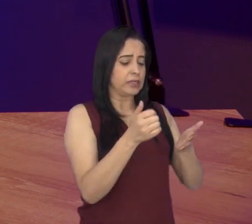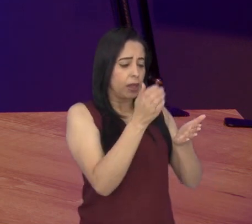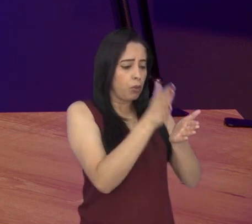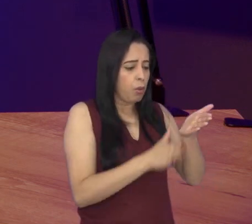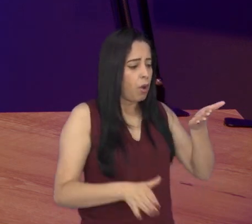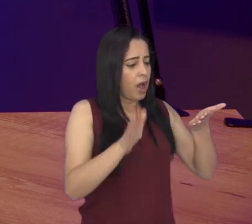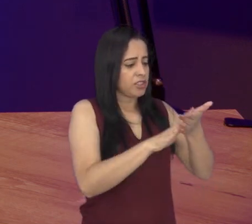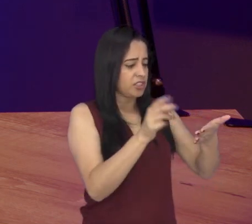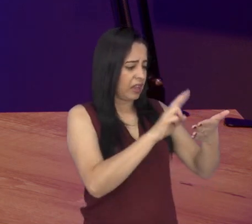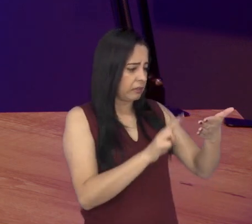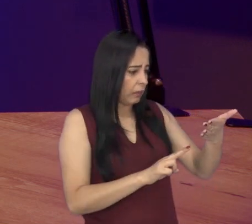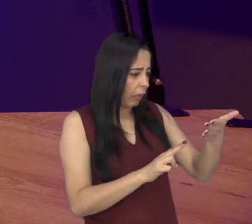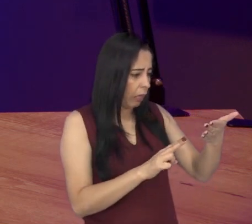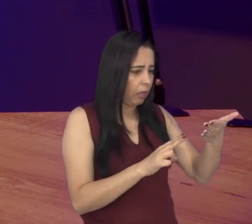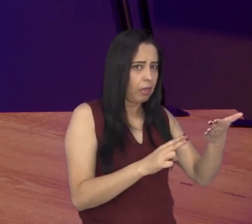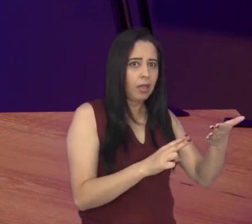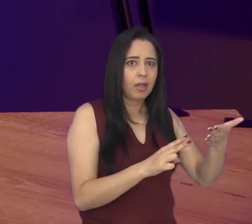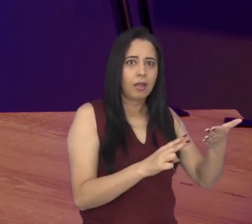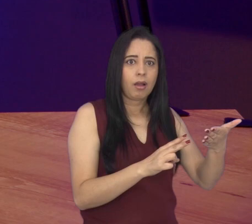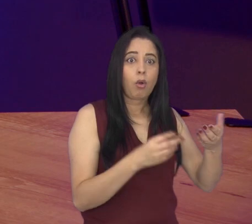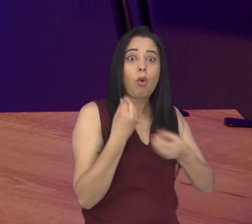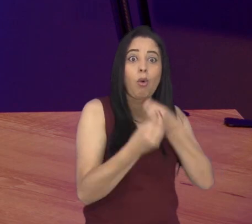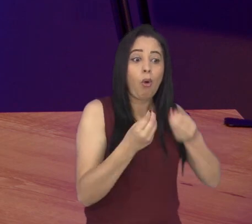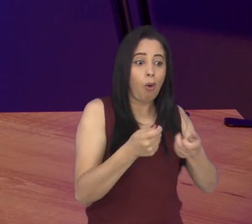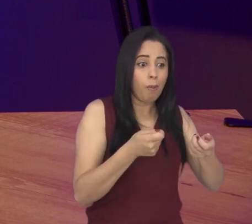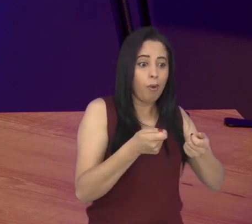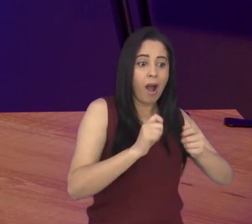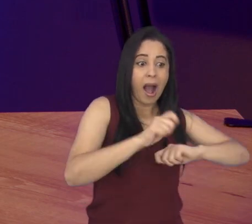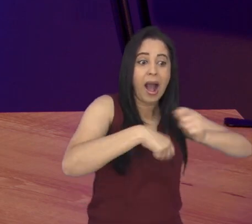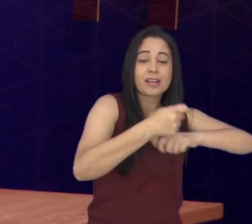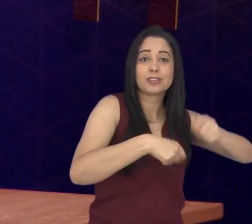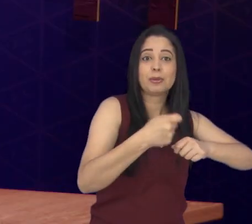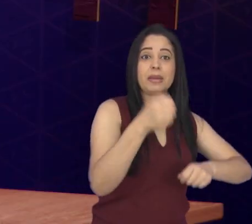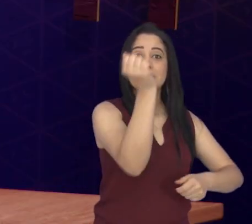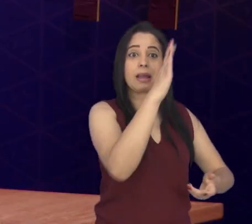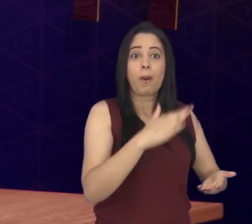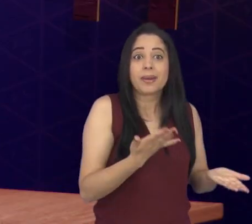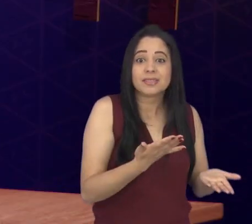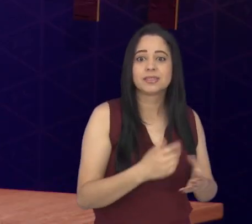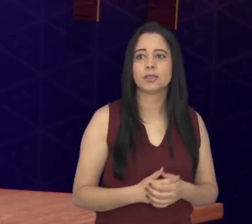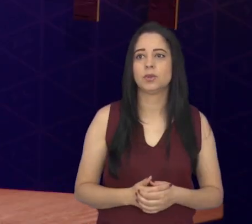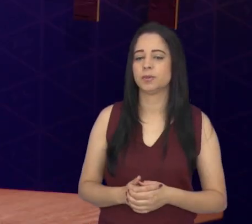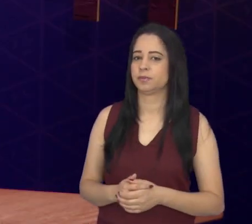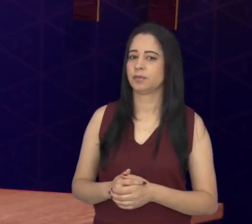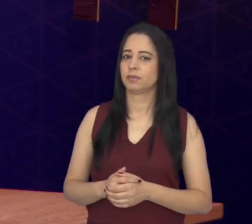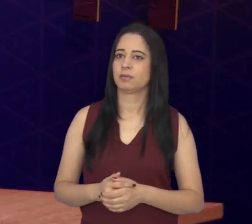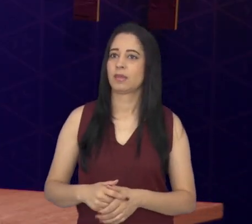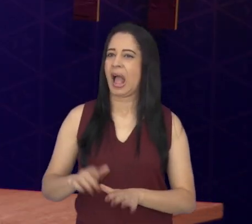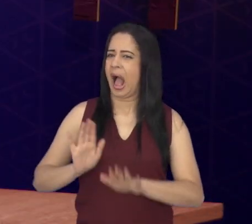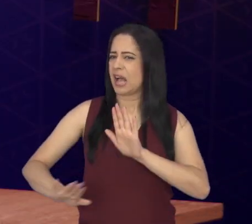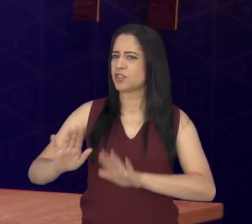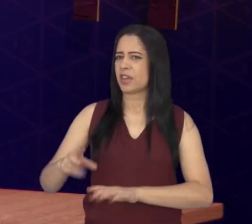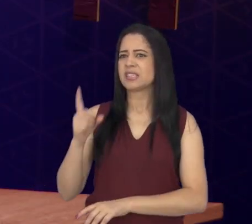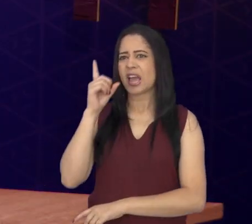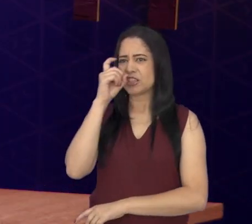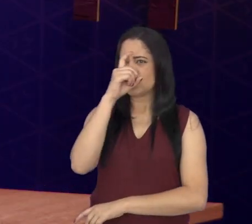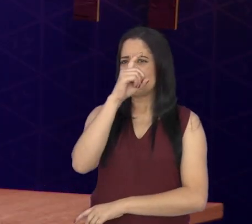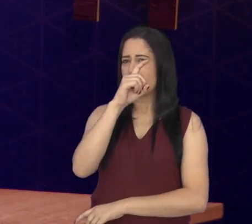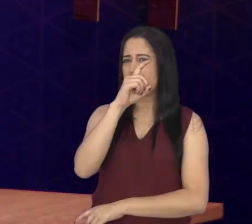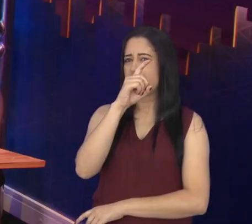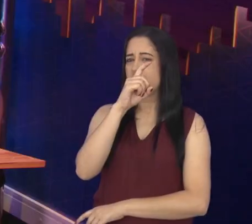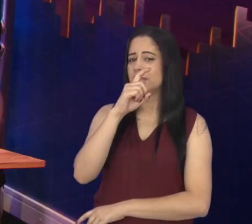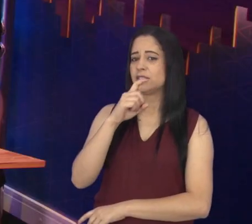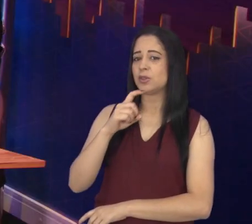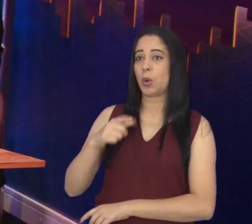dirá administrar um país inteiro. Às vezes é difícil a gente ser amigo do colega de trabalho. Eu não tenho esse problema, viu, galera?